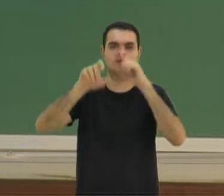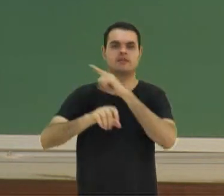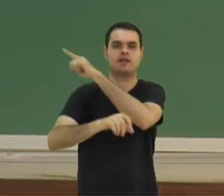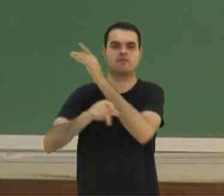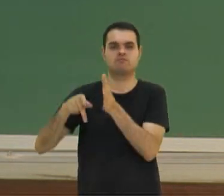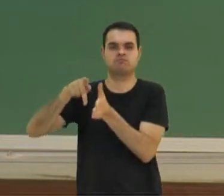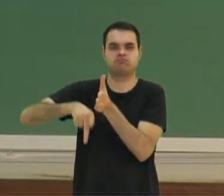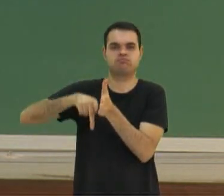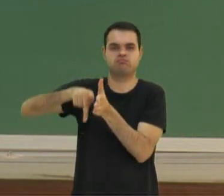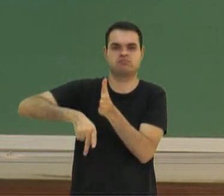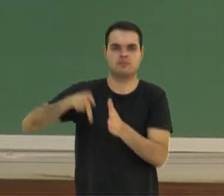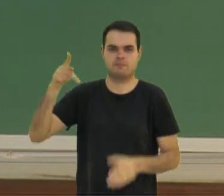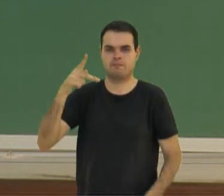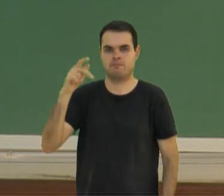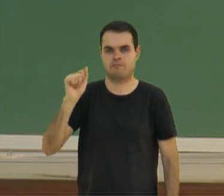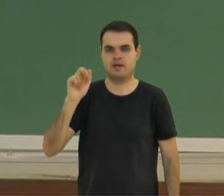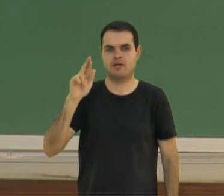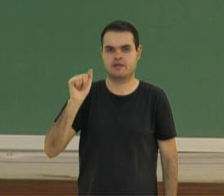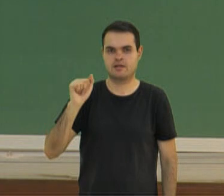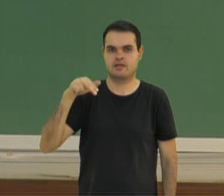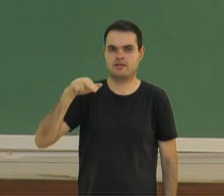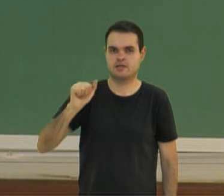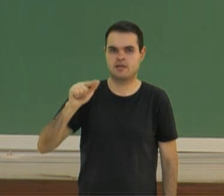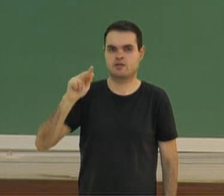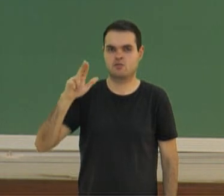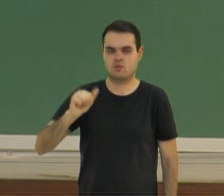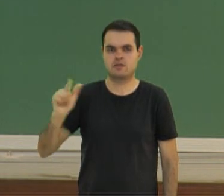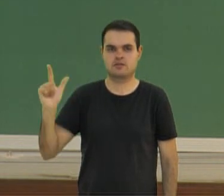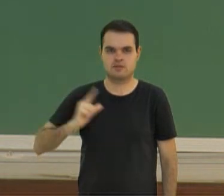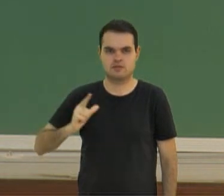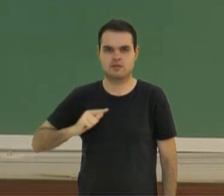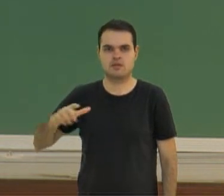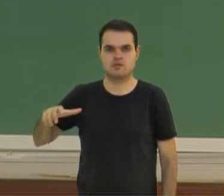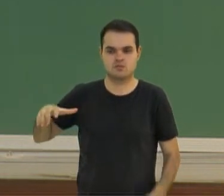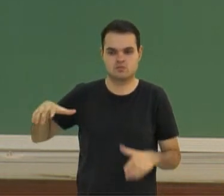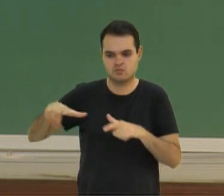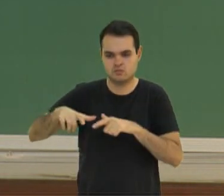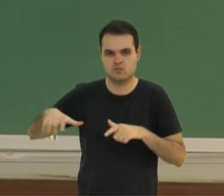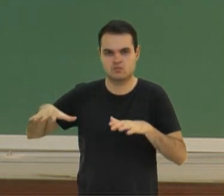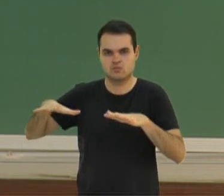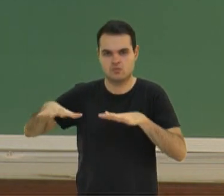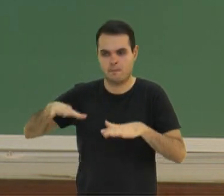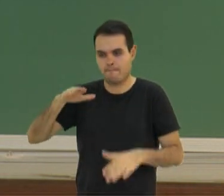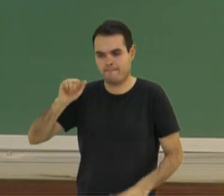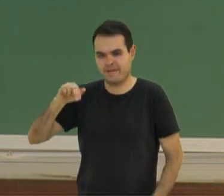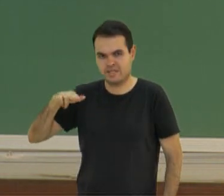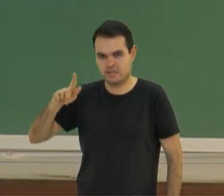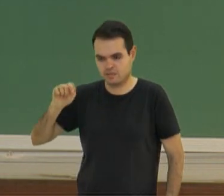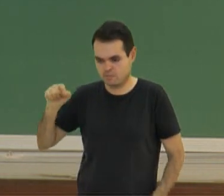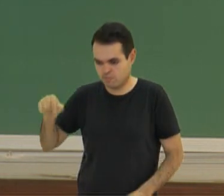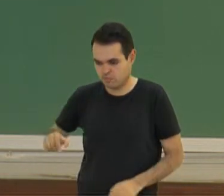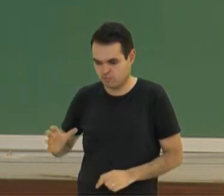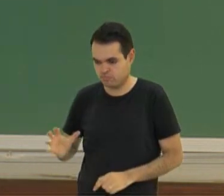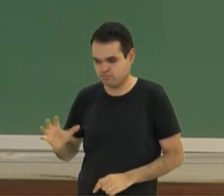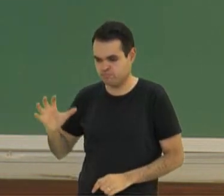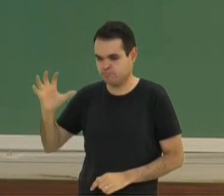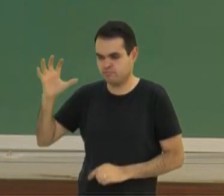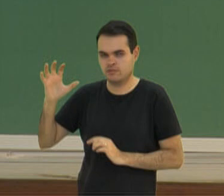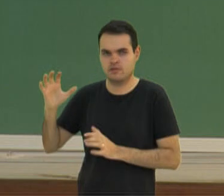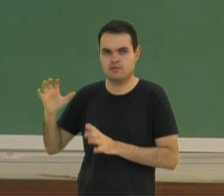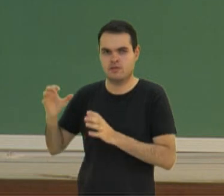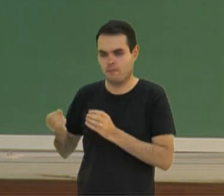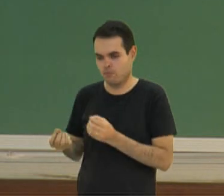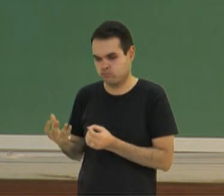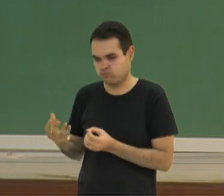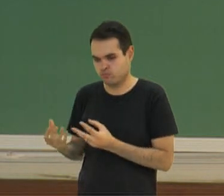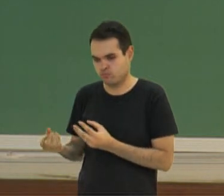tem muitas vezes a parte dos mangues, né? Se você dá uma cutucadinha muitas vezes lá no mangue, você percebe que sai algumas